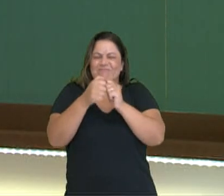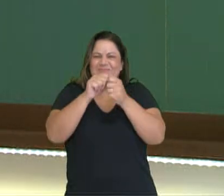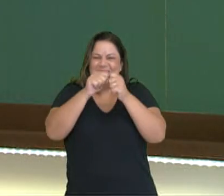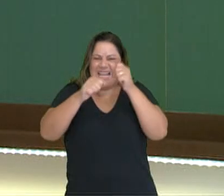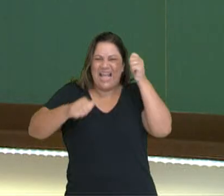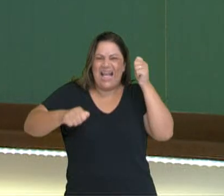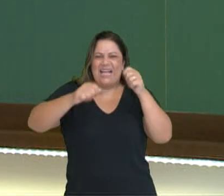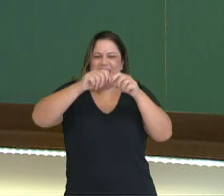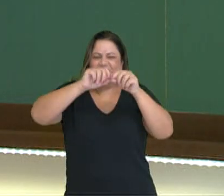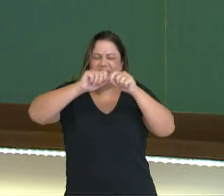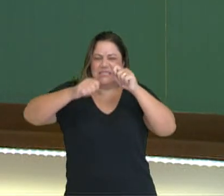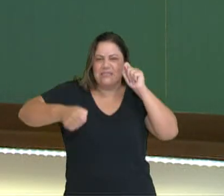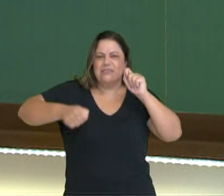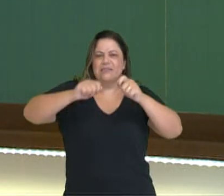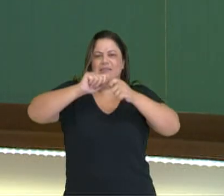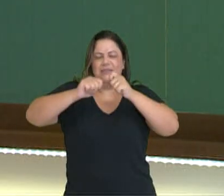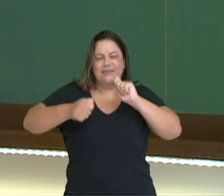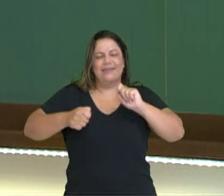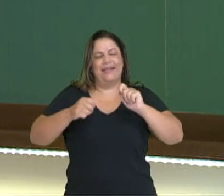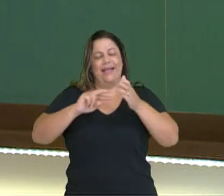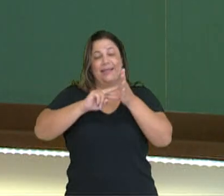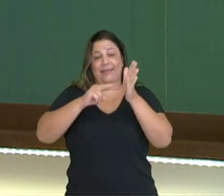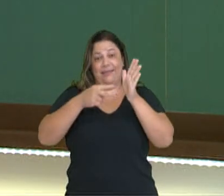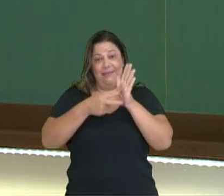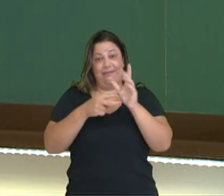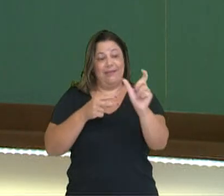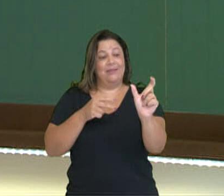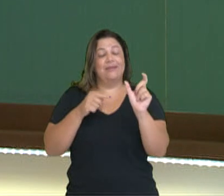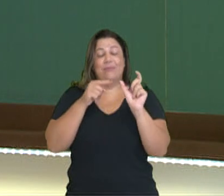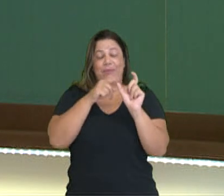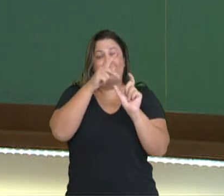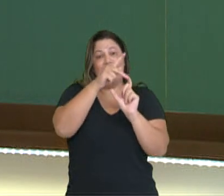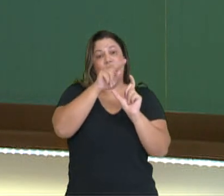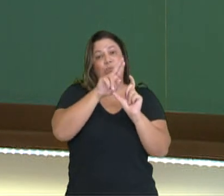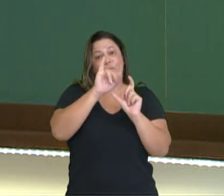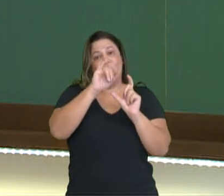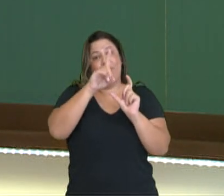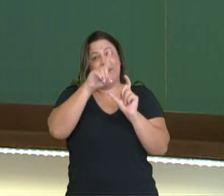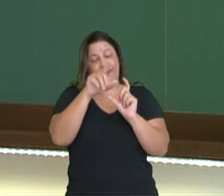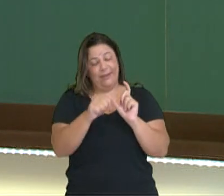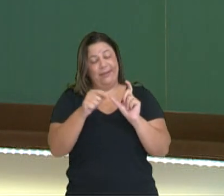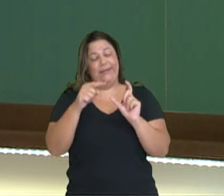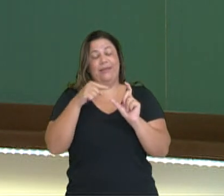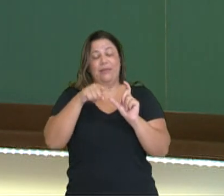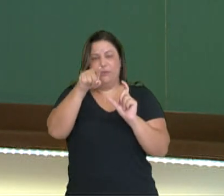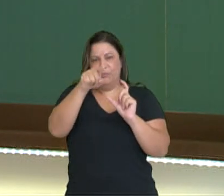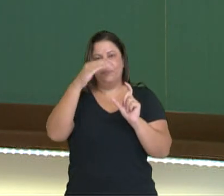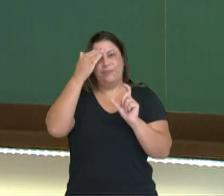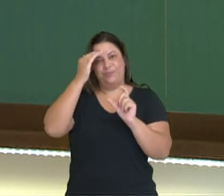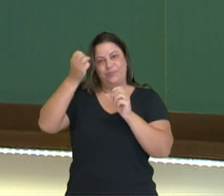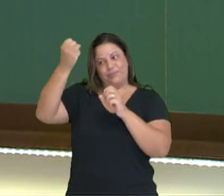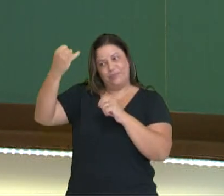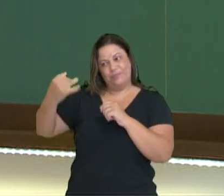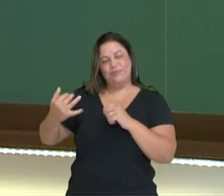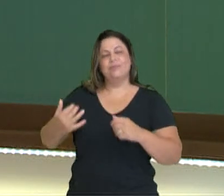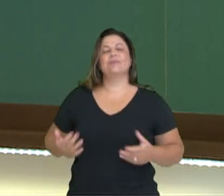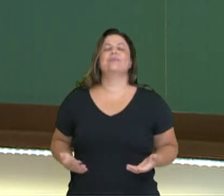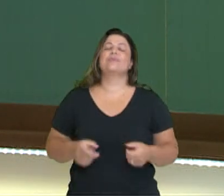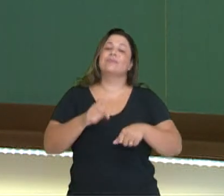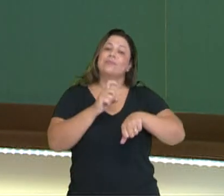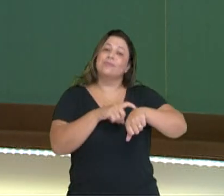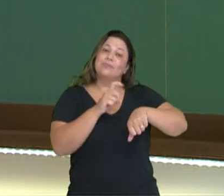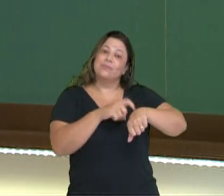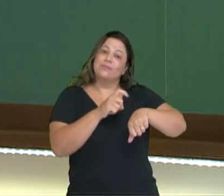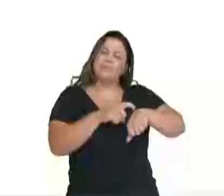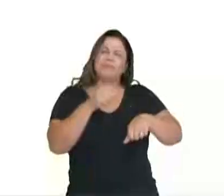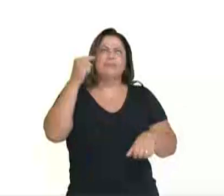saber o significado dessa palavrinha para você entender aqui como o narrador descreve a mulher. Eu vou dar um tempinho para